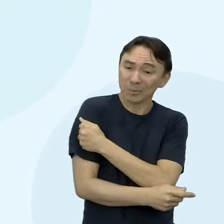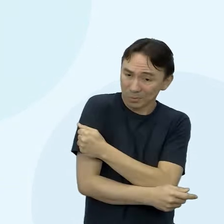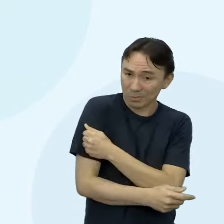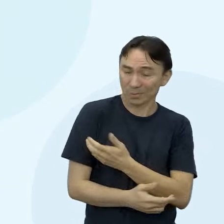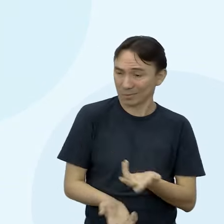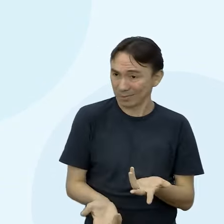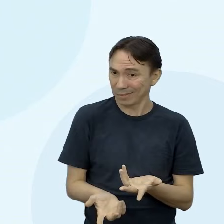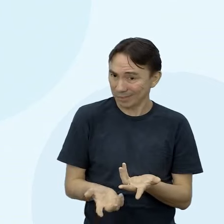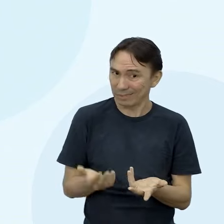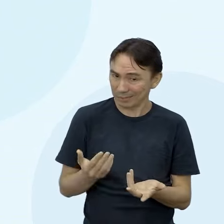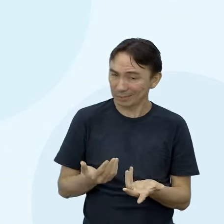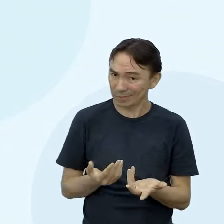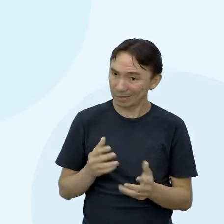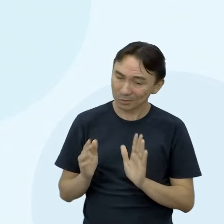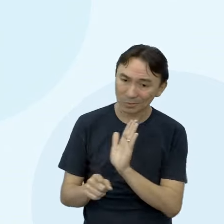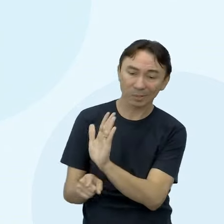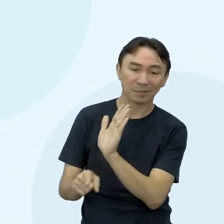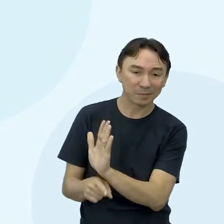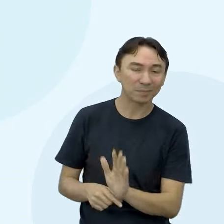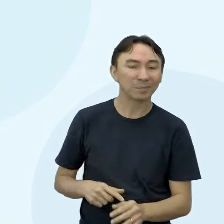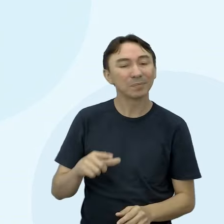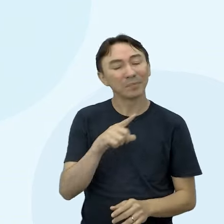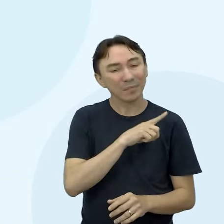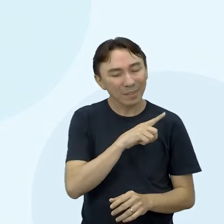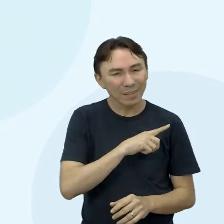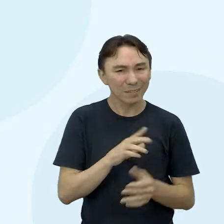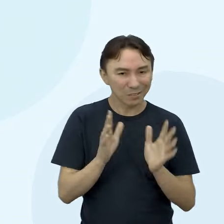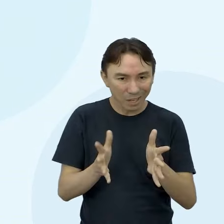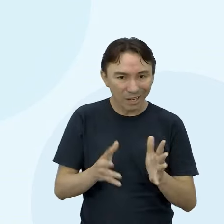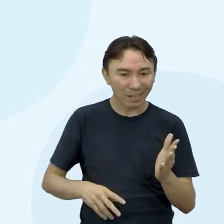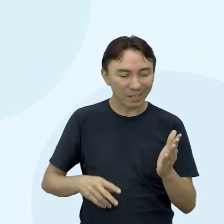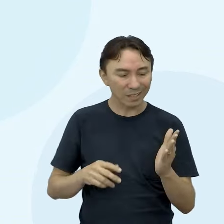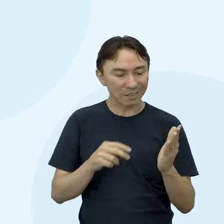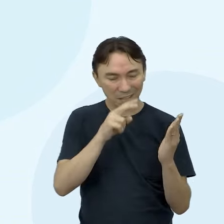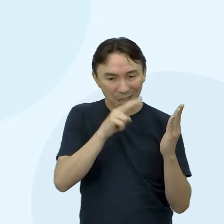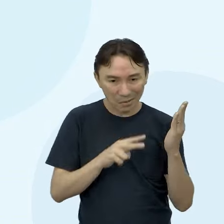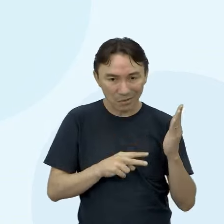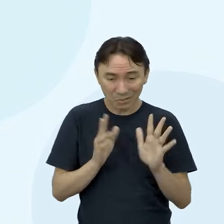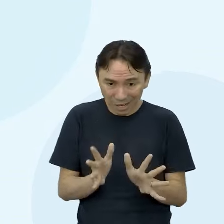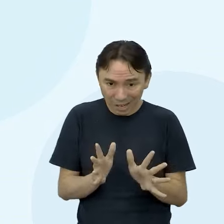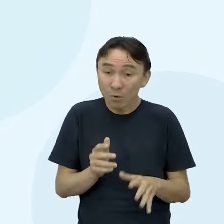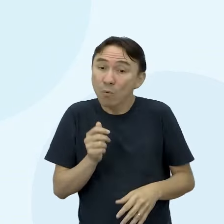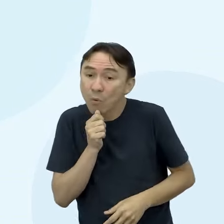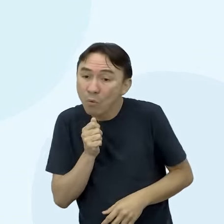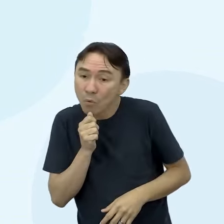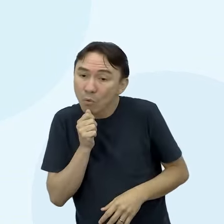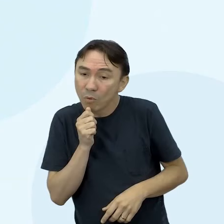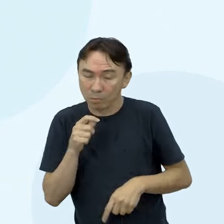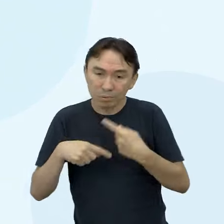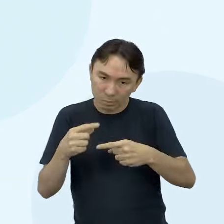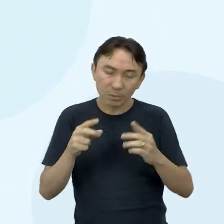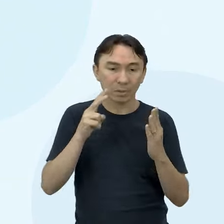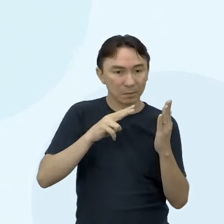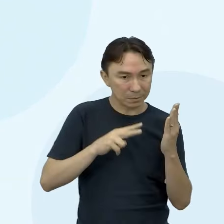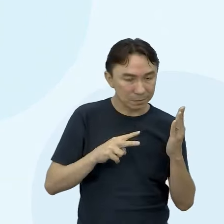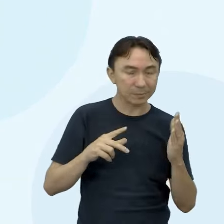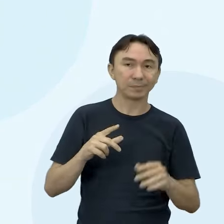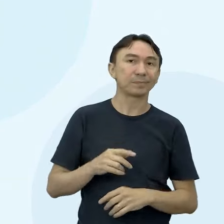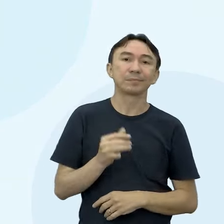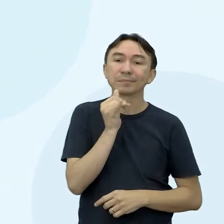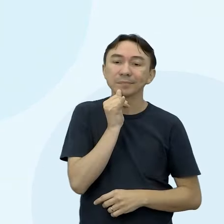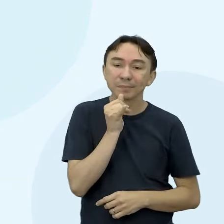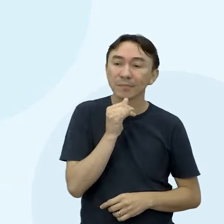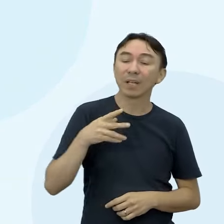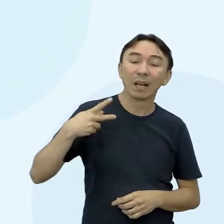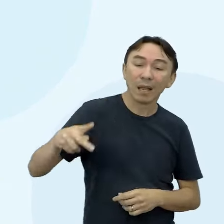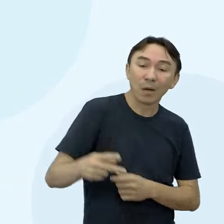já leram o mapa, vocês já viram ele na íntegra, se não leram, ainda vai ter momento para isso, mas, por exemplo, tem uma carta que o estudante tem que